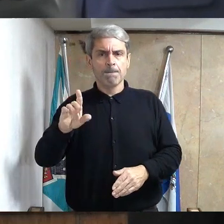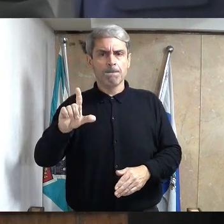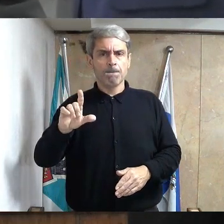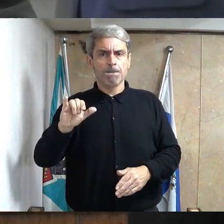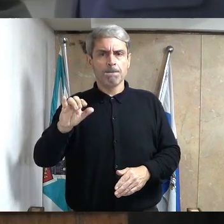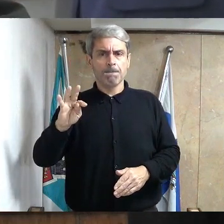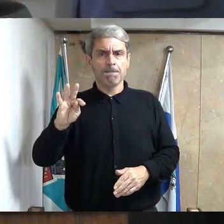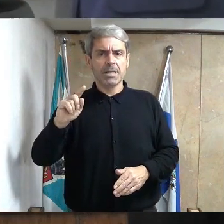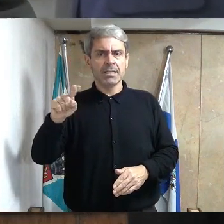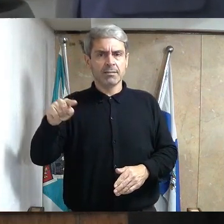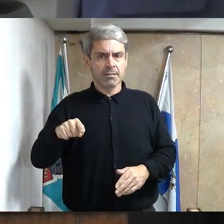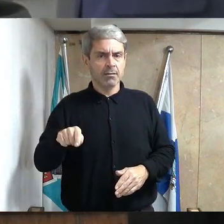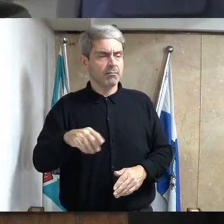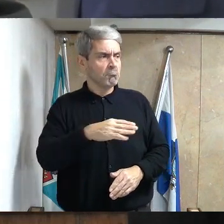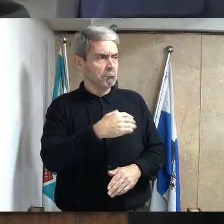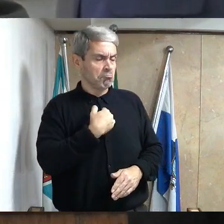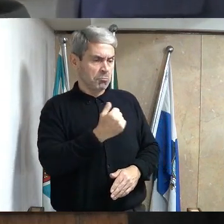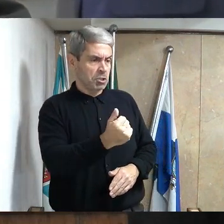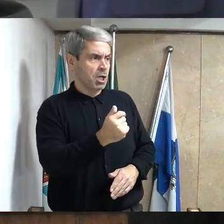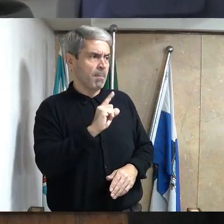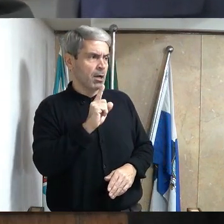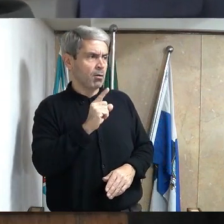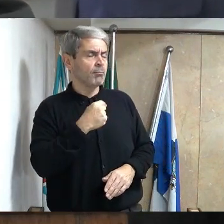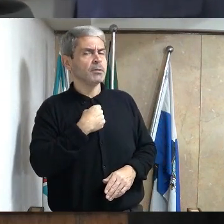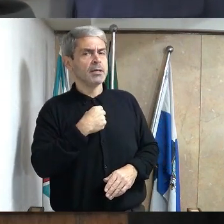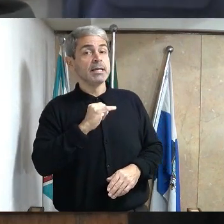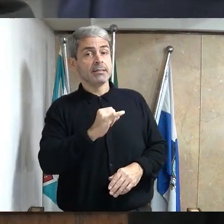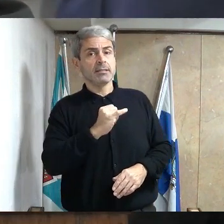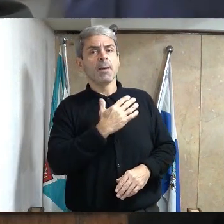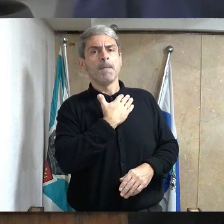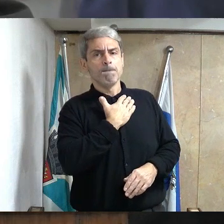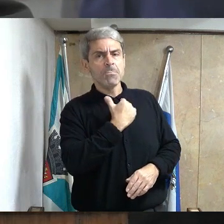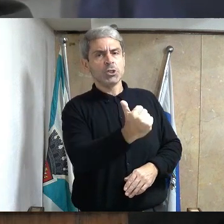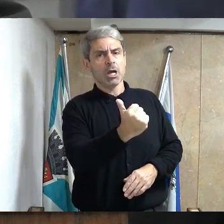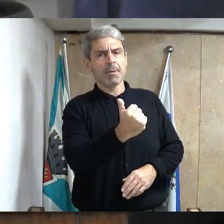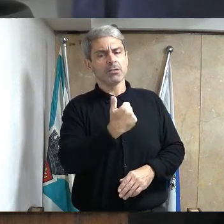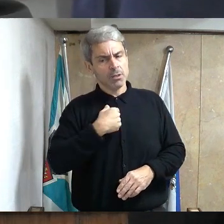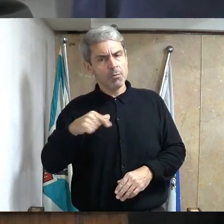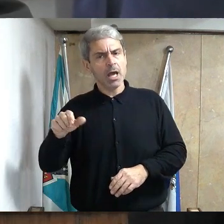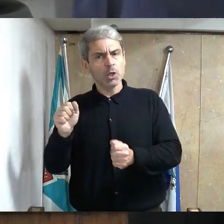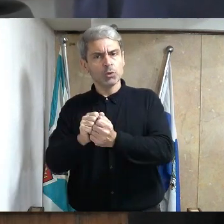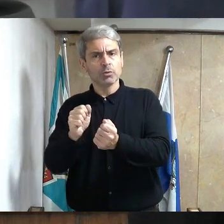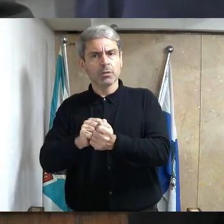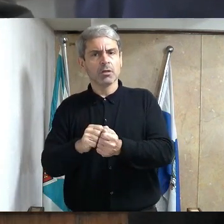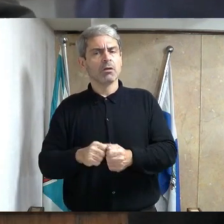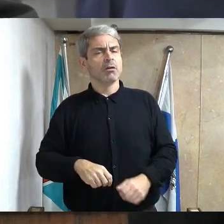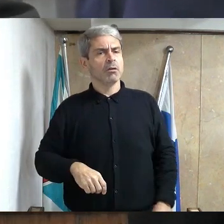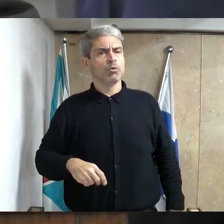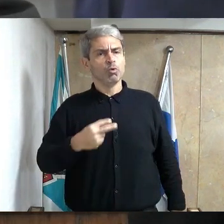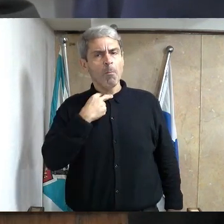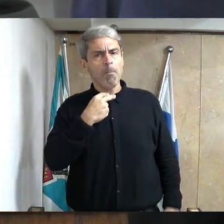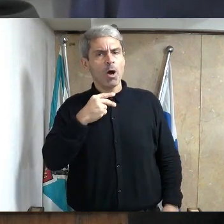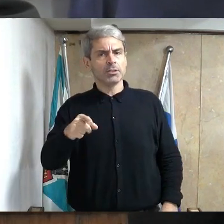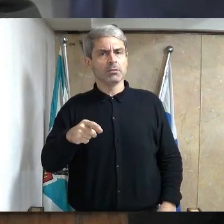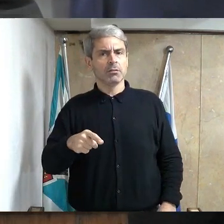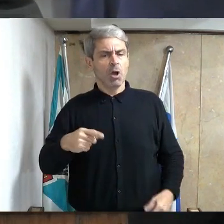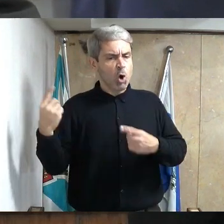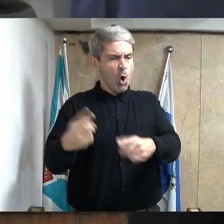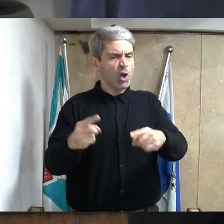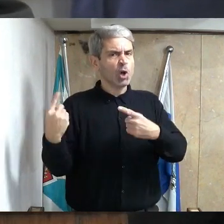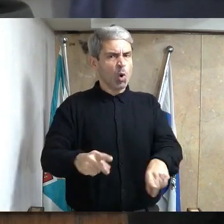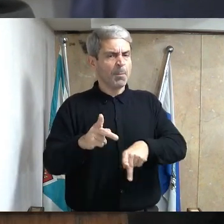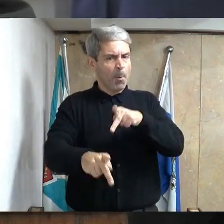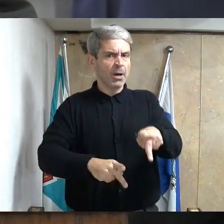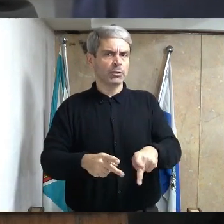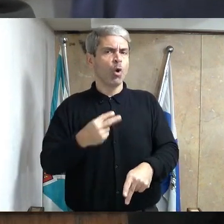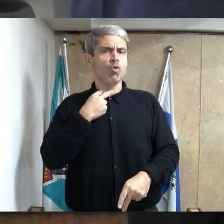essa blitz, porque com certeza eu estaria lá, que eu sou contra essa covardia, essa sacanagem que faz com a população. Não